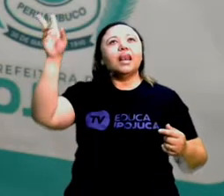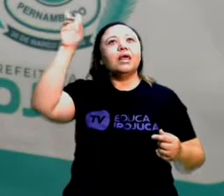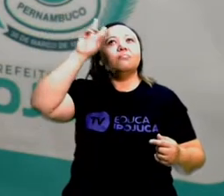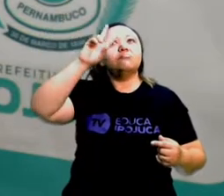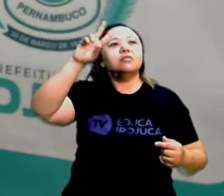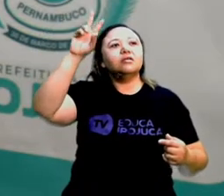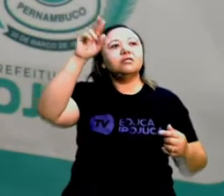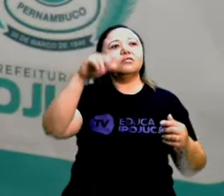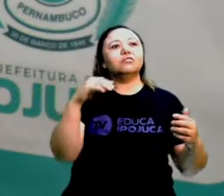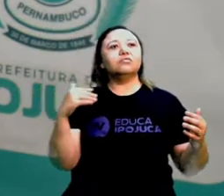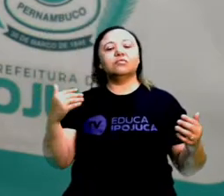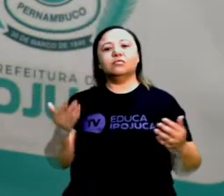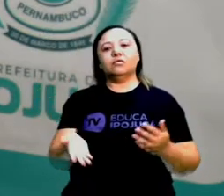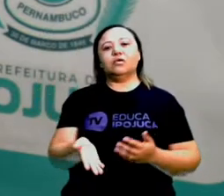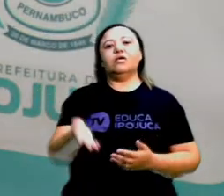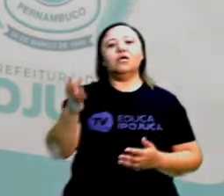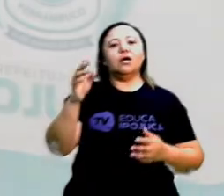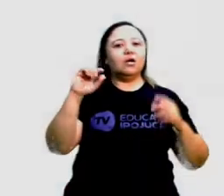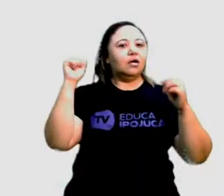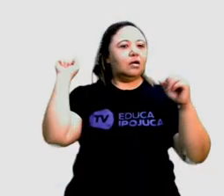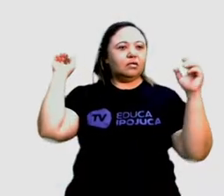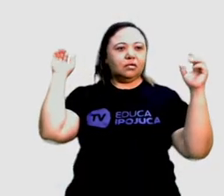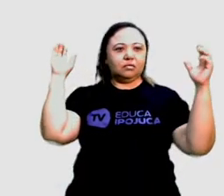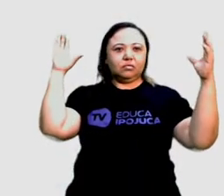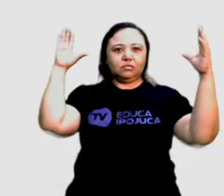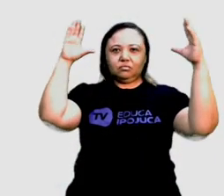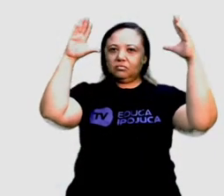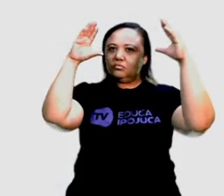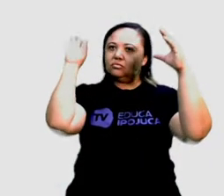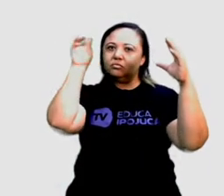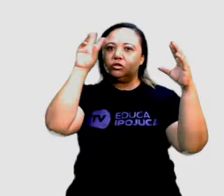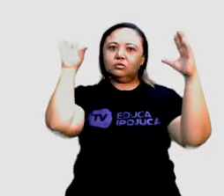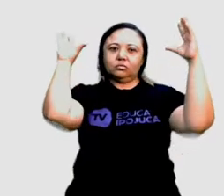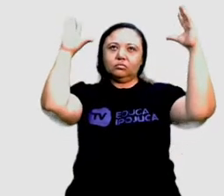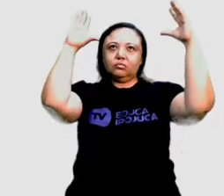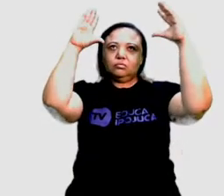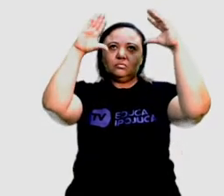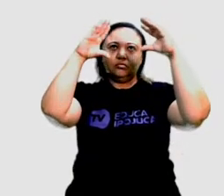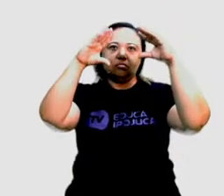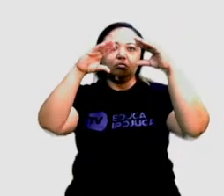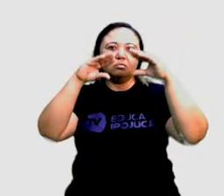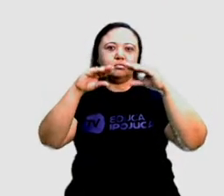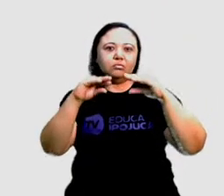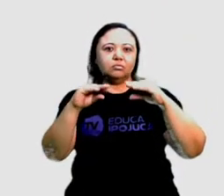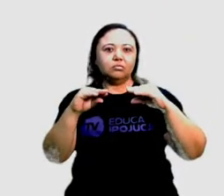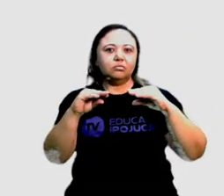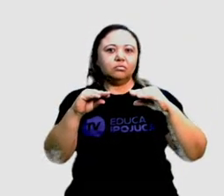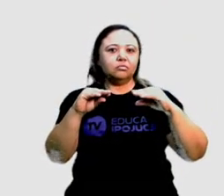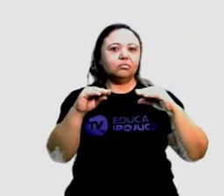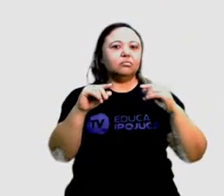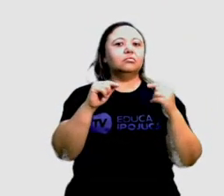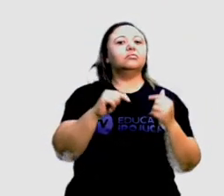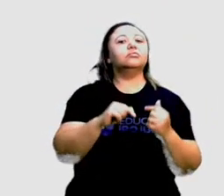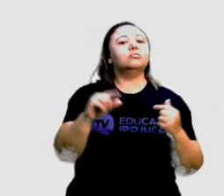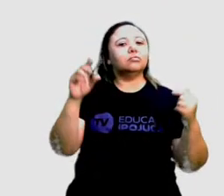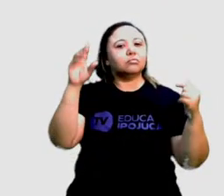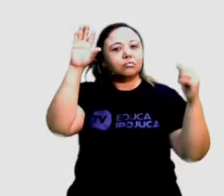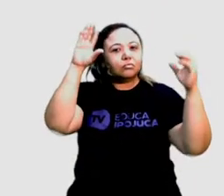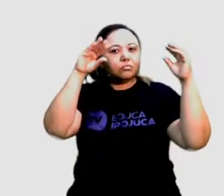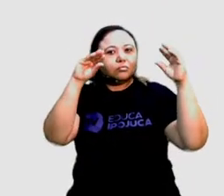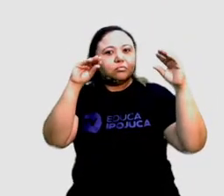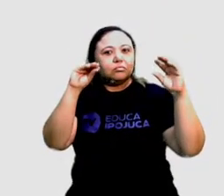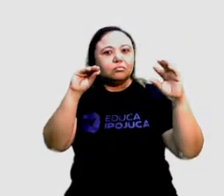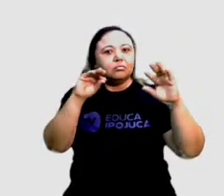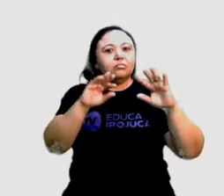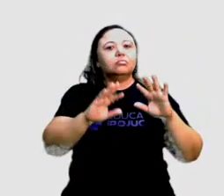essa imagem mais escura, por exemplo, nos remete a uma história que traz mais sombrio, um ar